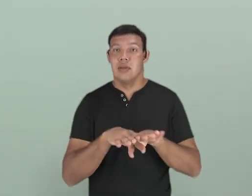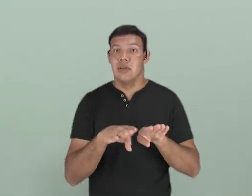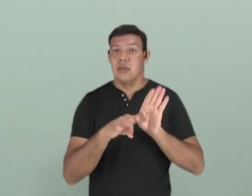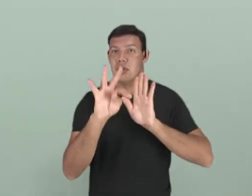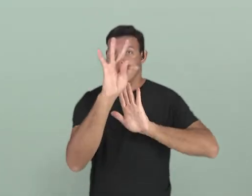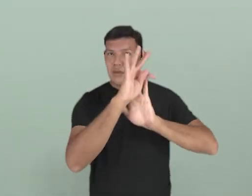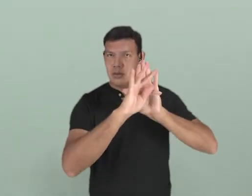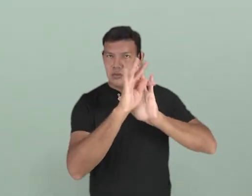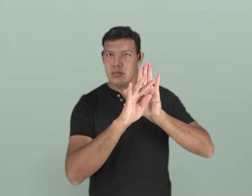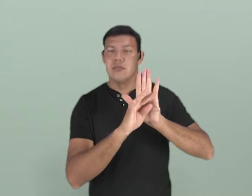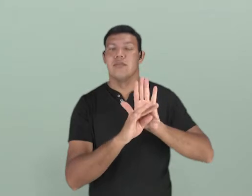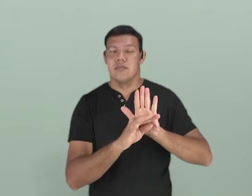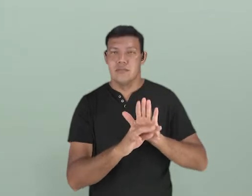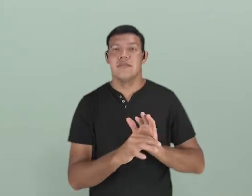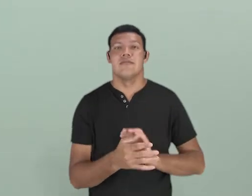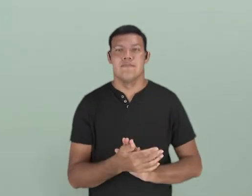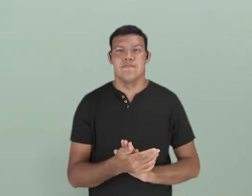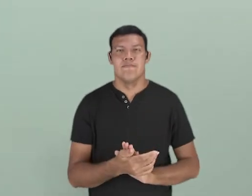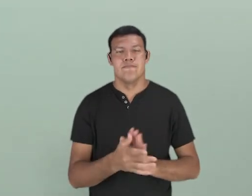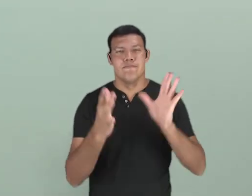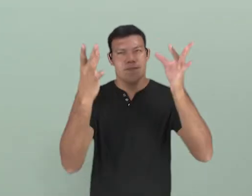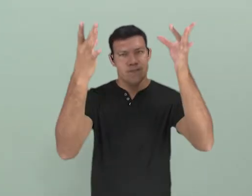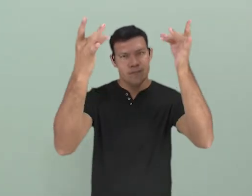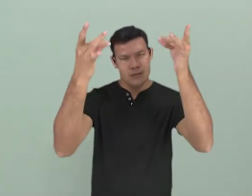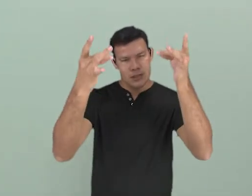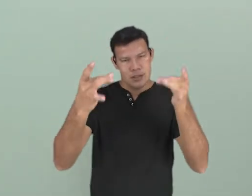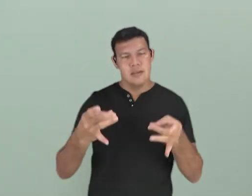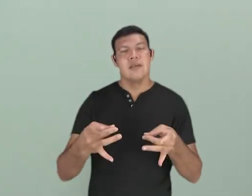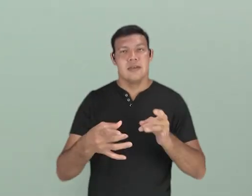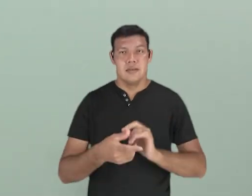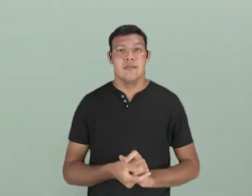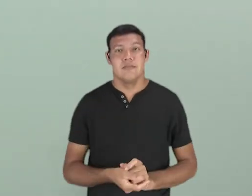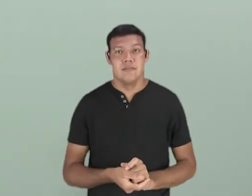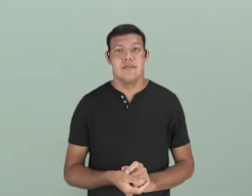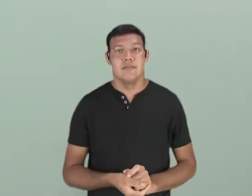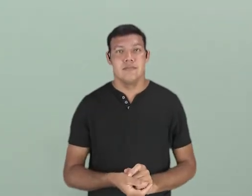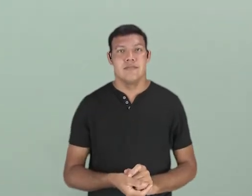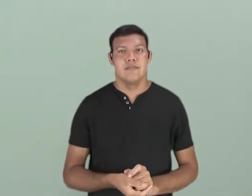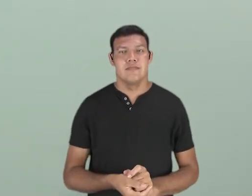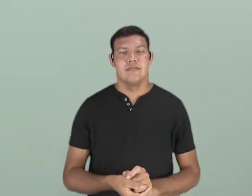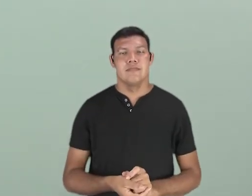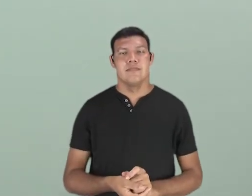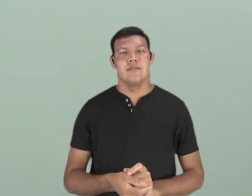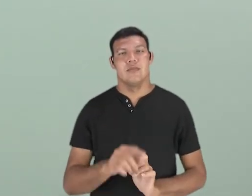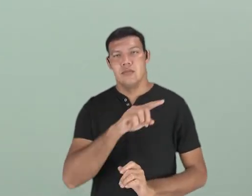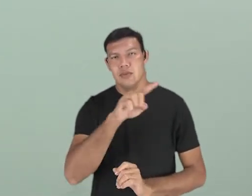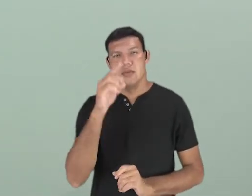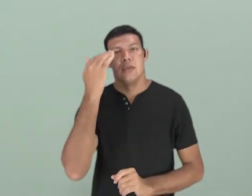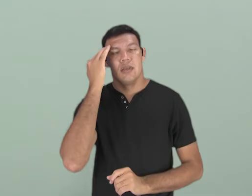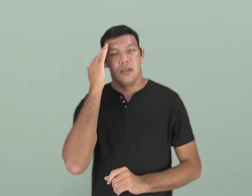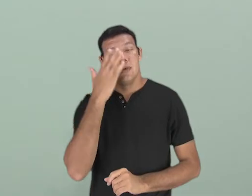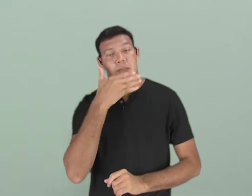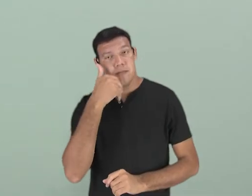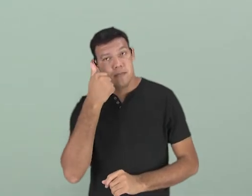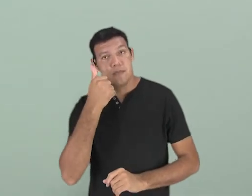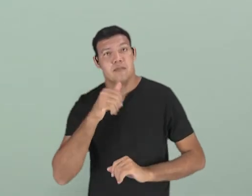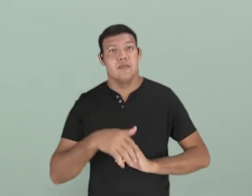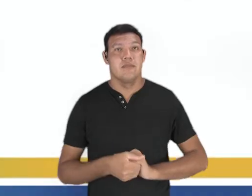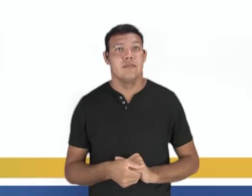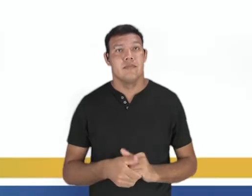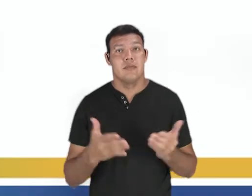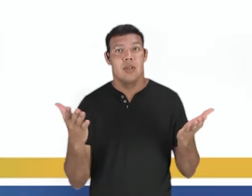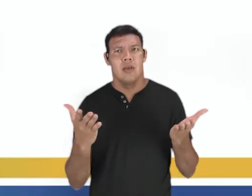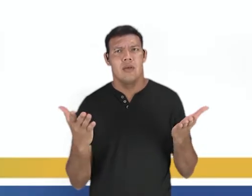desse conteúdo. Lá está mais abrangente, que aqui está mais resumido, tá bom? Para você compreender melhor e aprofundar o seu conhecimento. E a questão